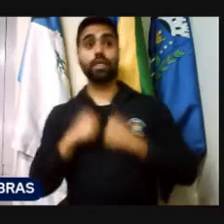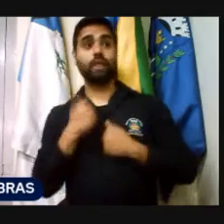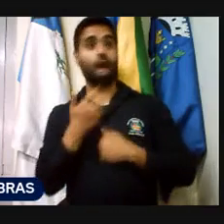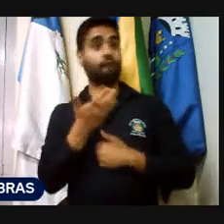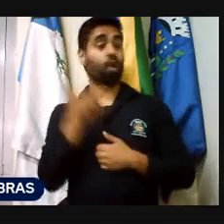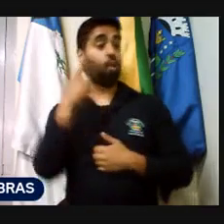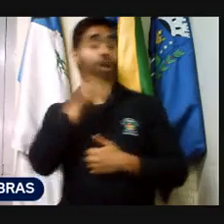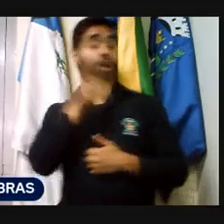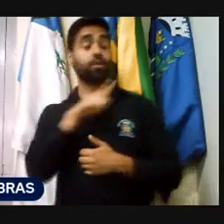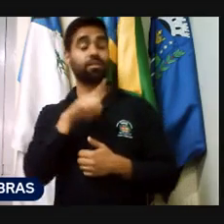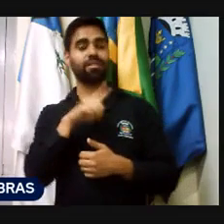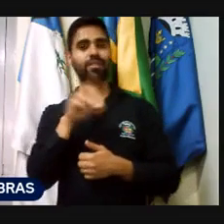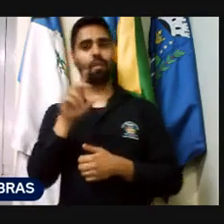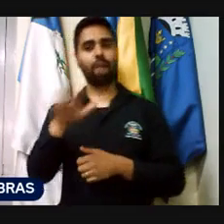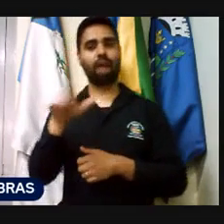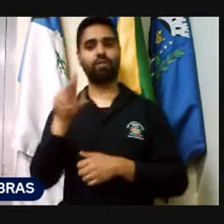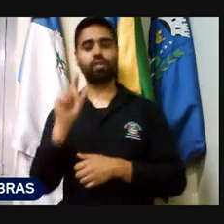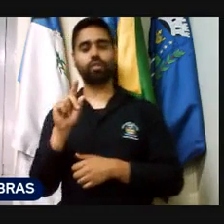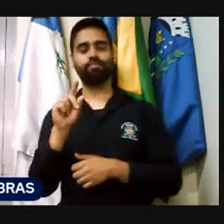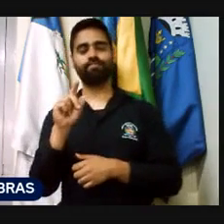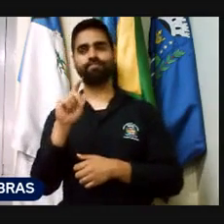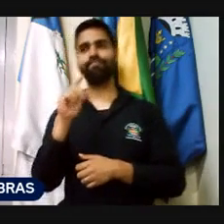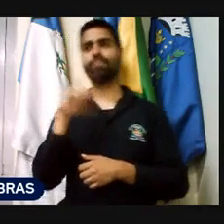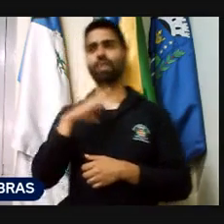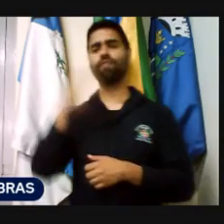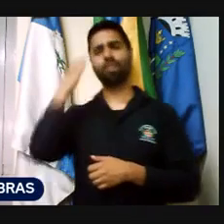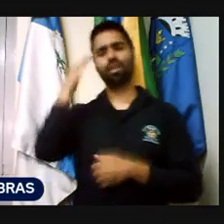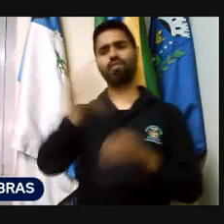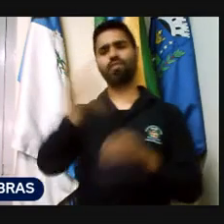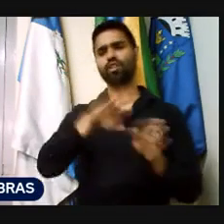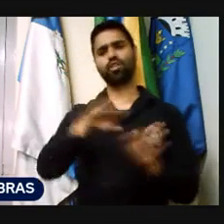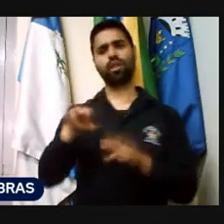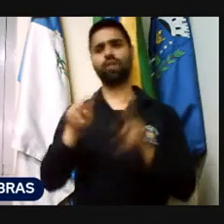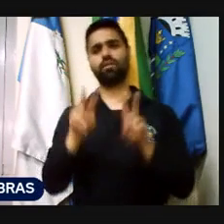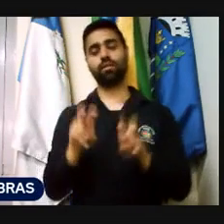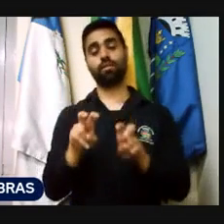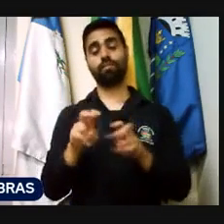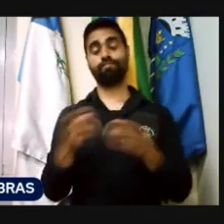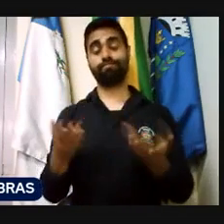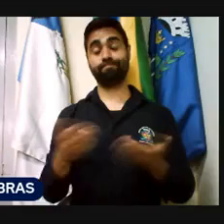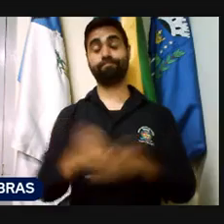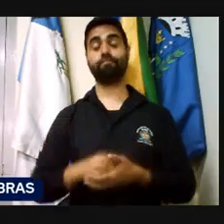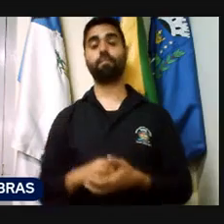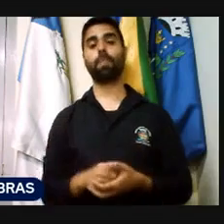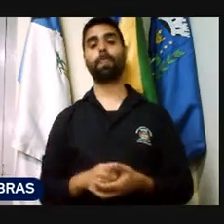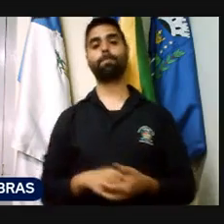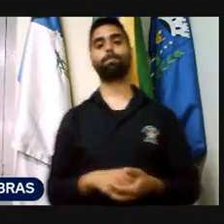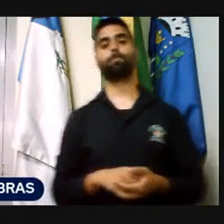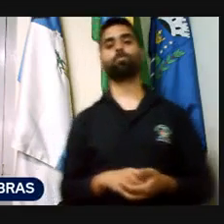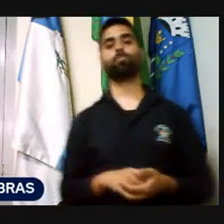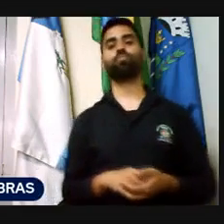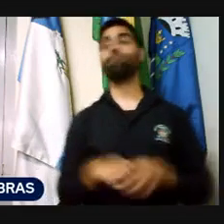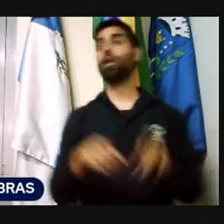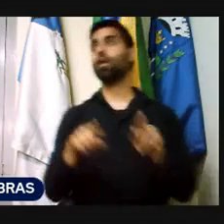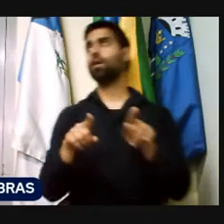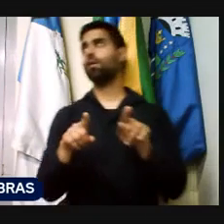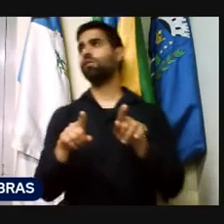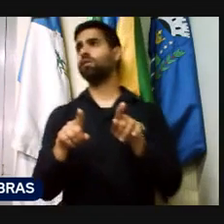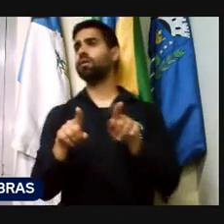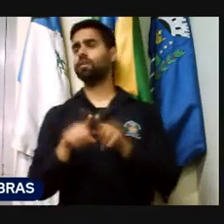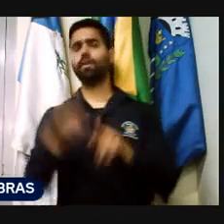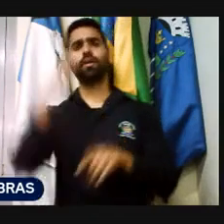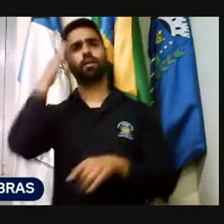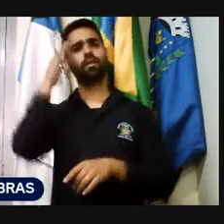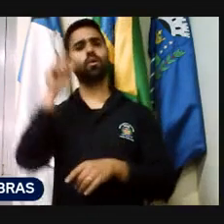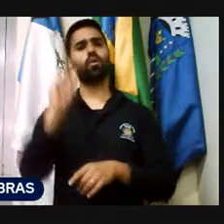servidores, houve entendimento de ser retirado de pauta. E, no mesmo instante, entramos em